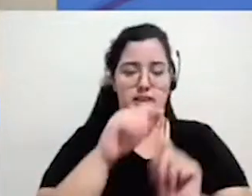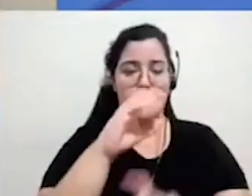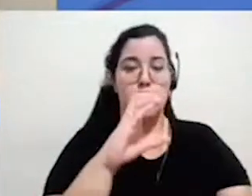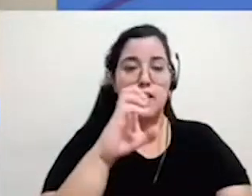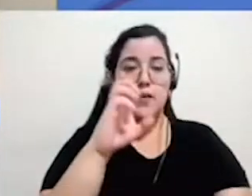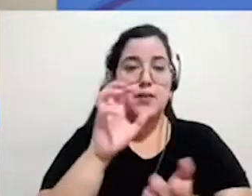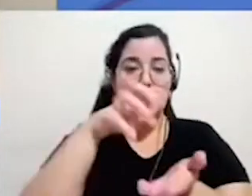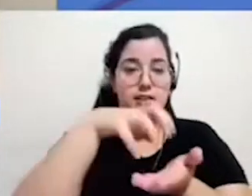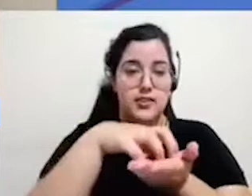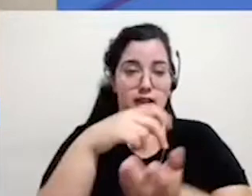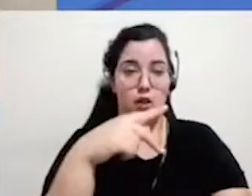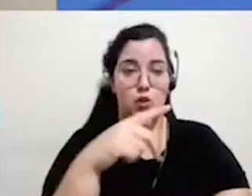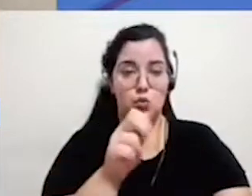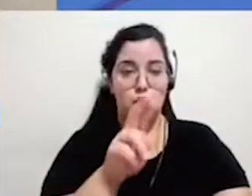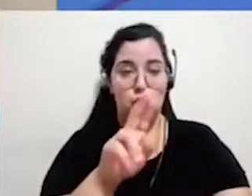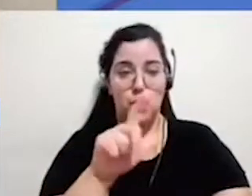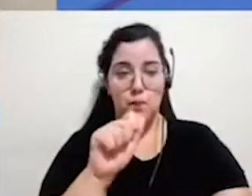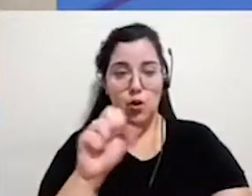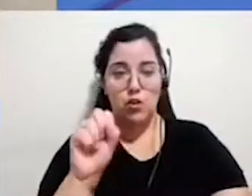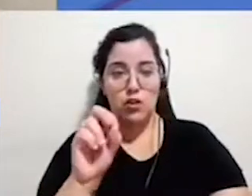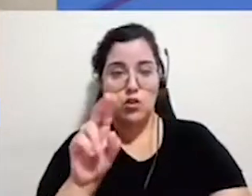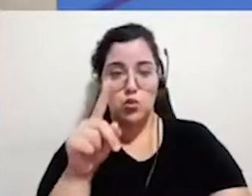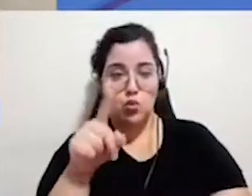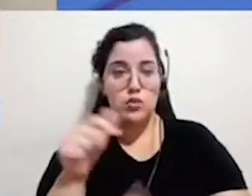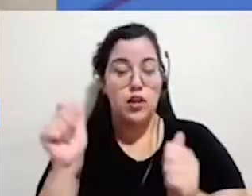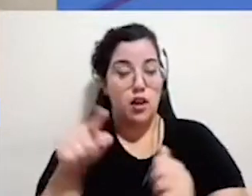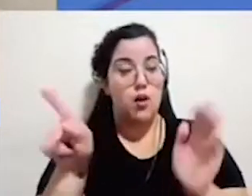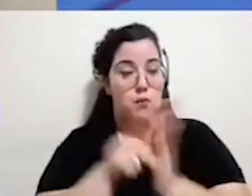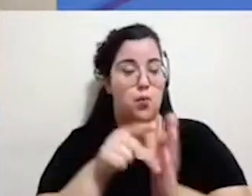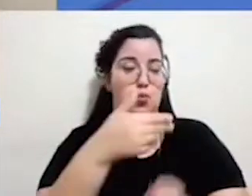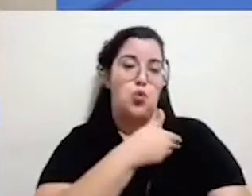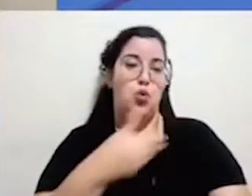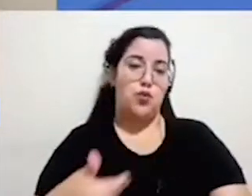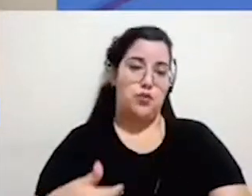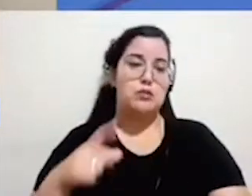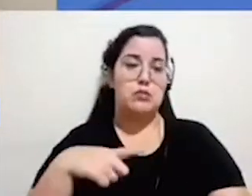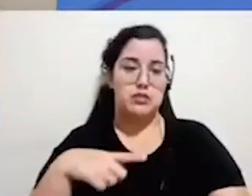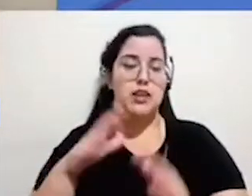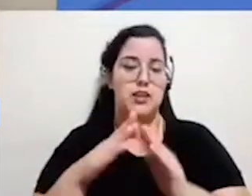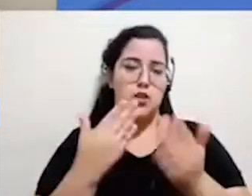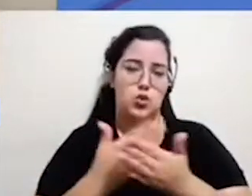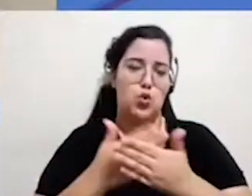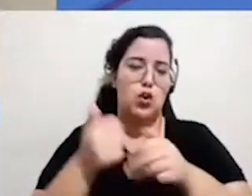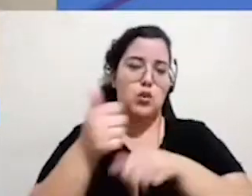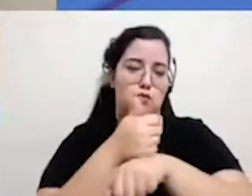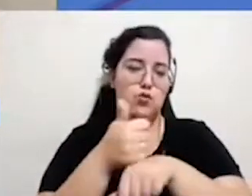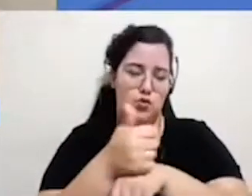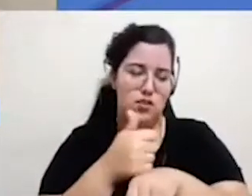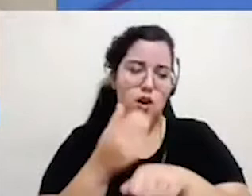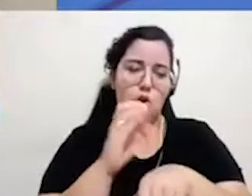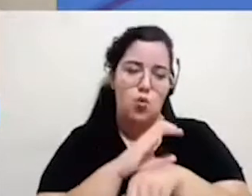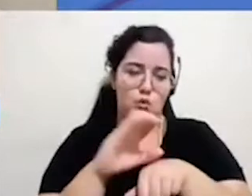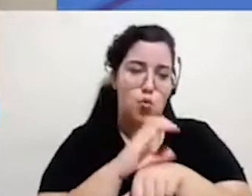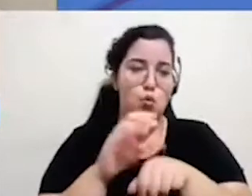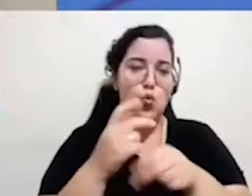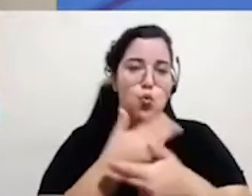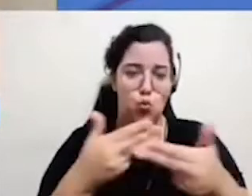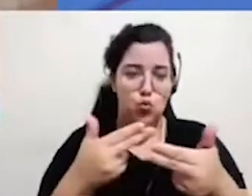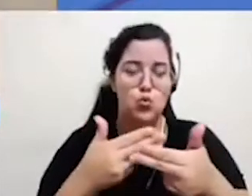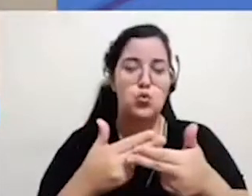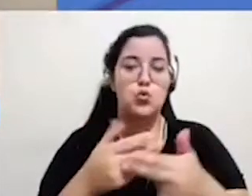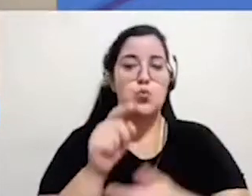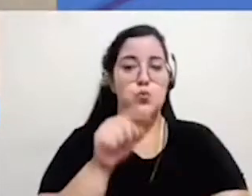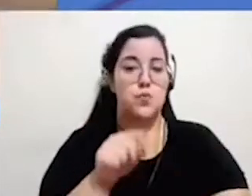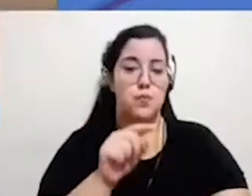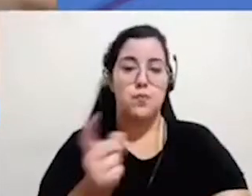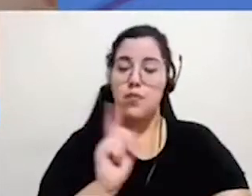é uma autarquia do estado de São Paulo que oferece educação profissional. Então, no estado de São Paulo, a educação profissional ela não